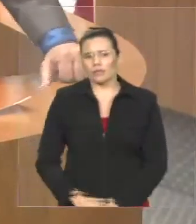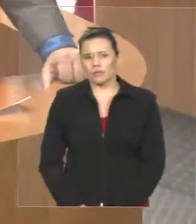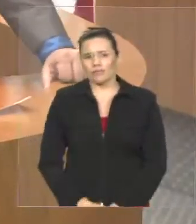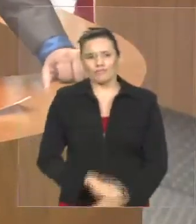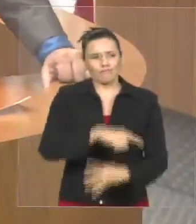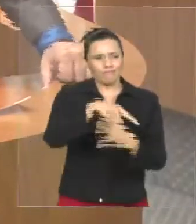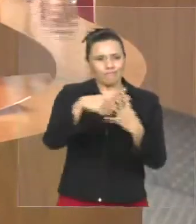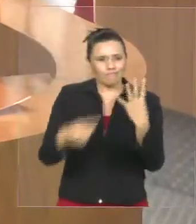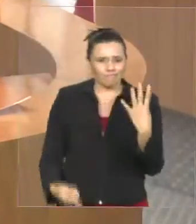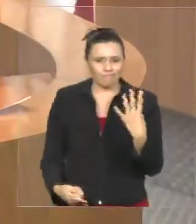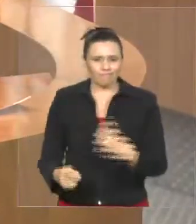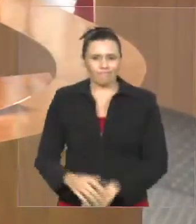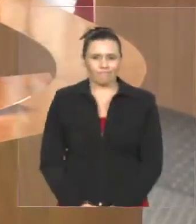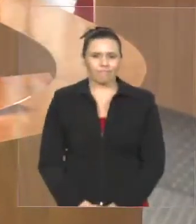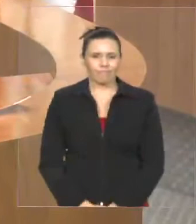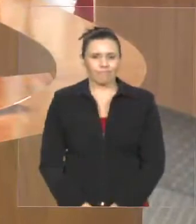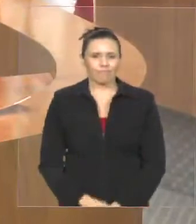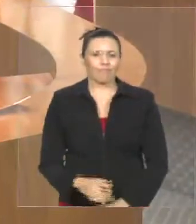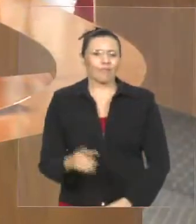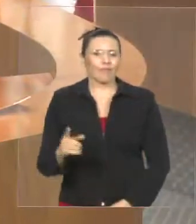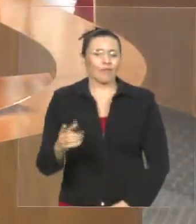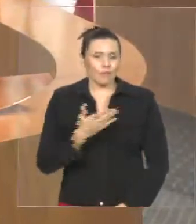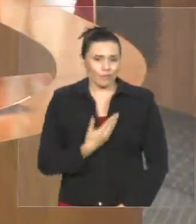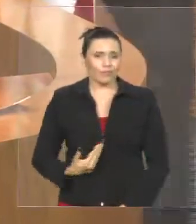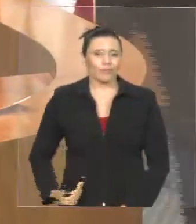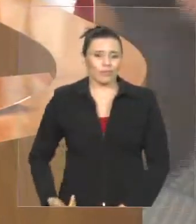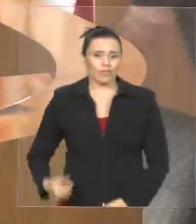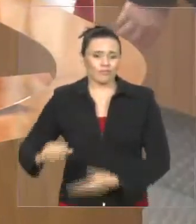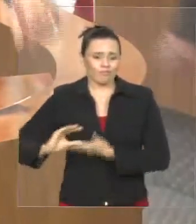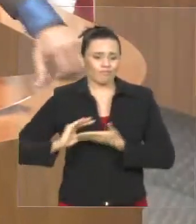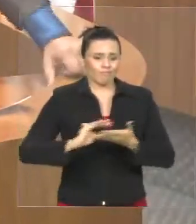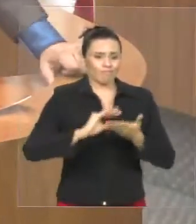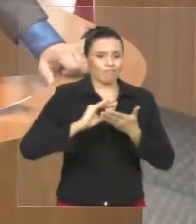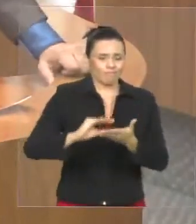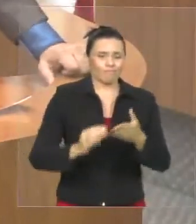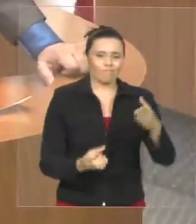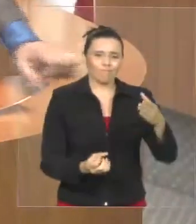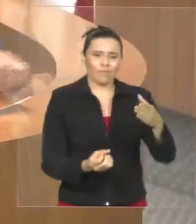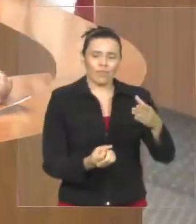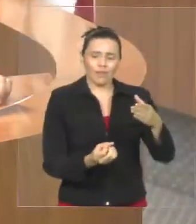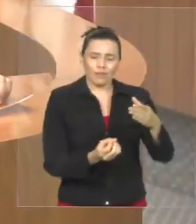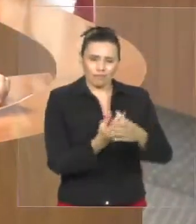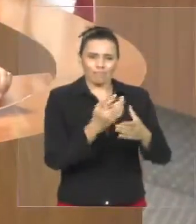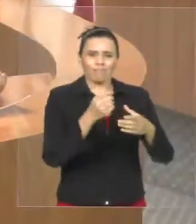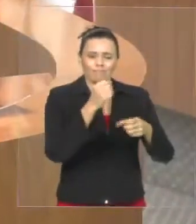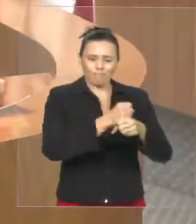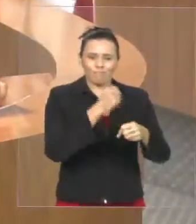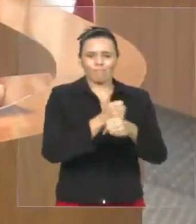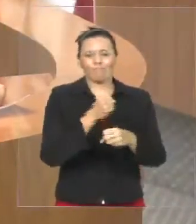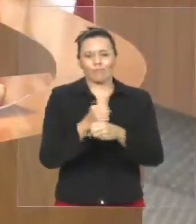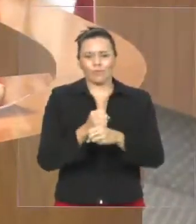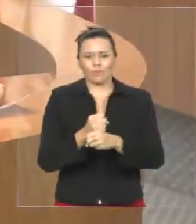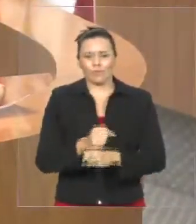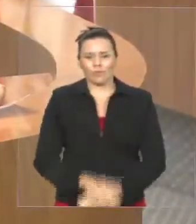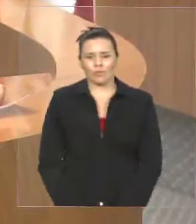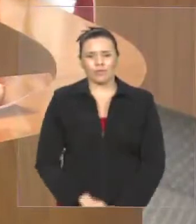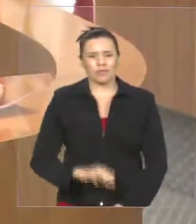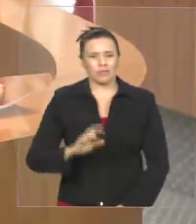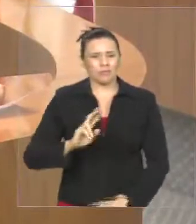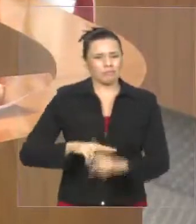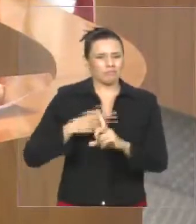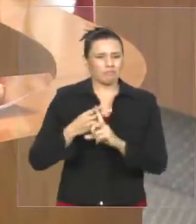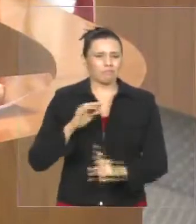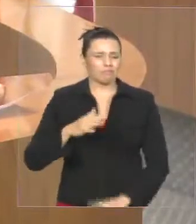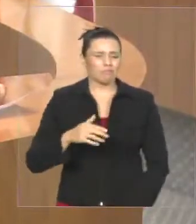um acréscimo do Estado, somente o que o Estado complementa, um acréscimo em torno de 22 milhões